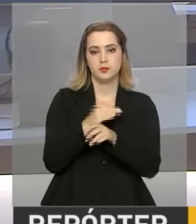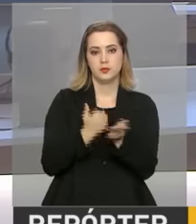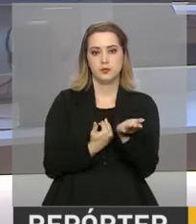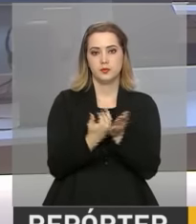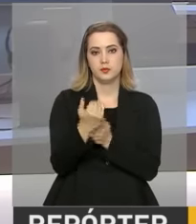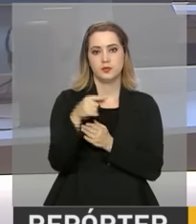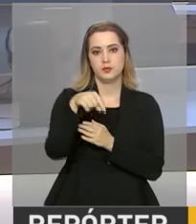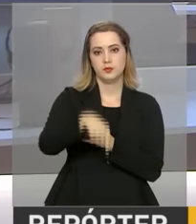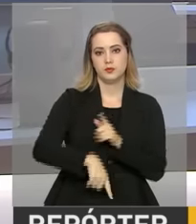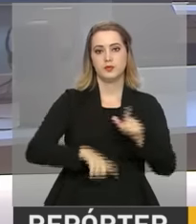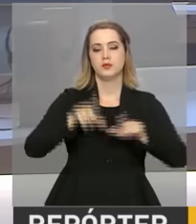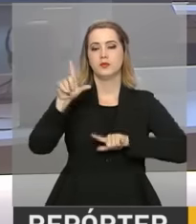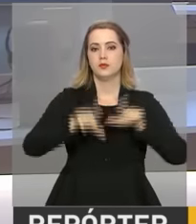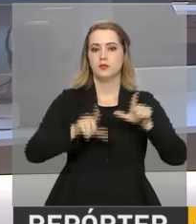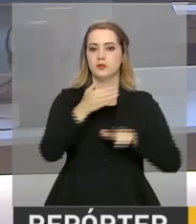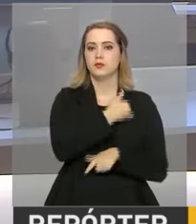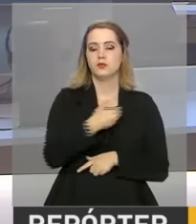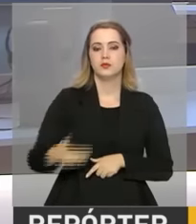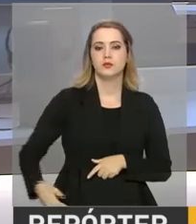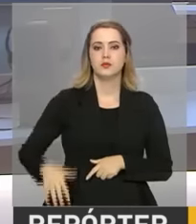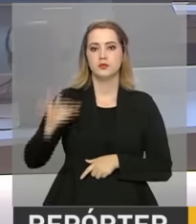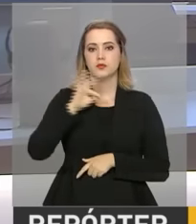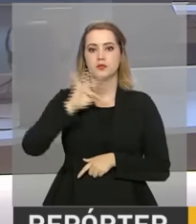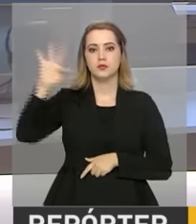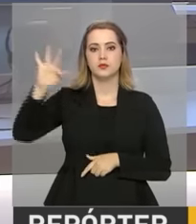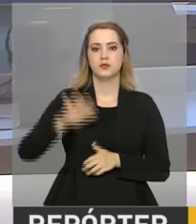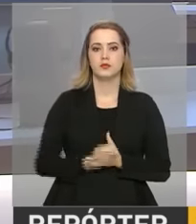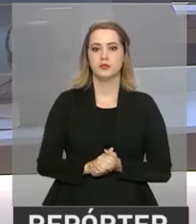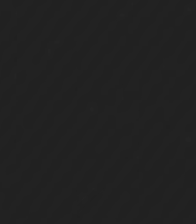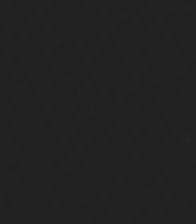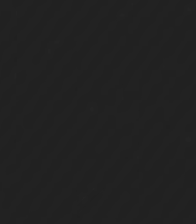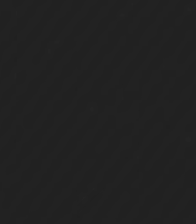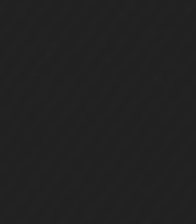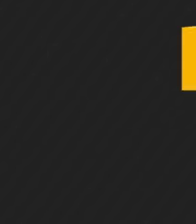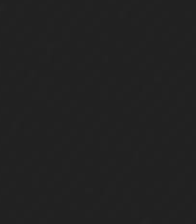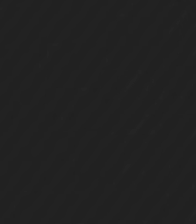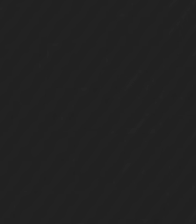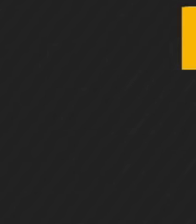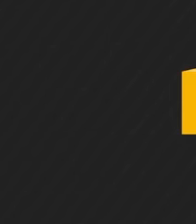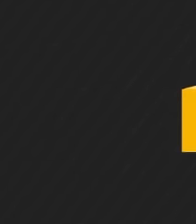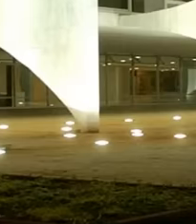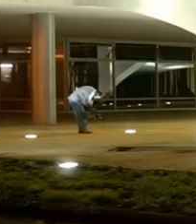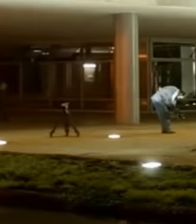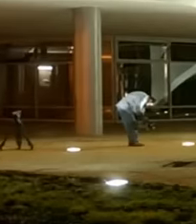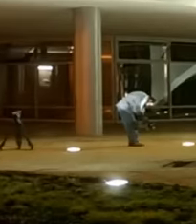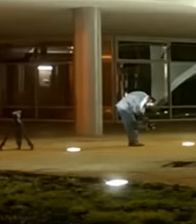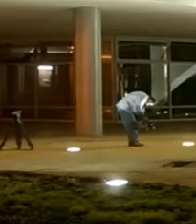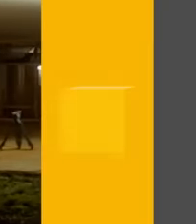para você e continue com a gente aqui na NBR, a TV do Governo Federal.